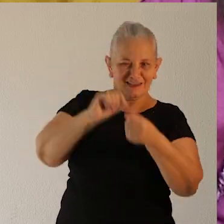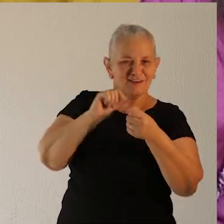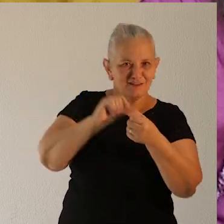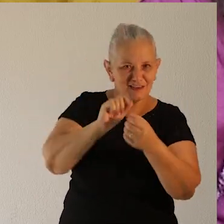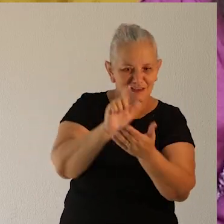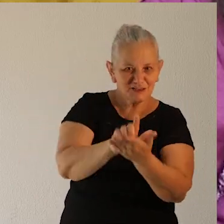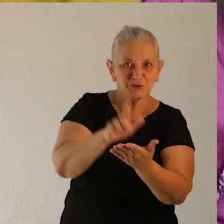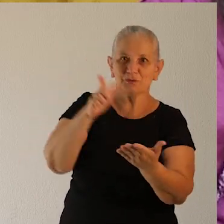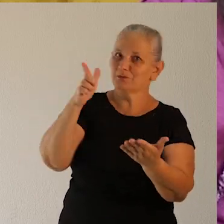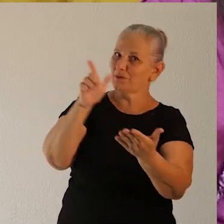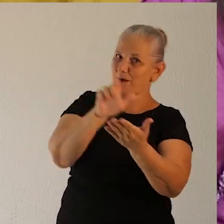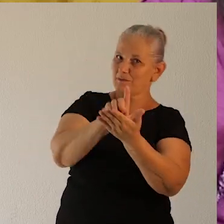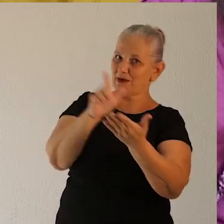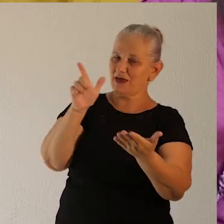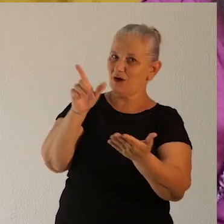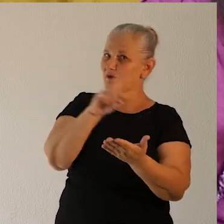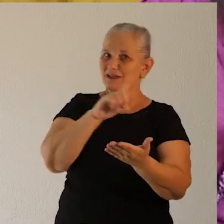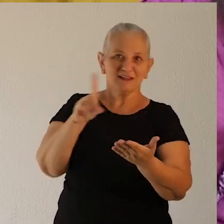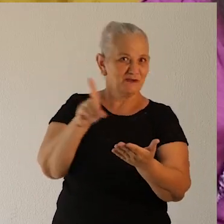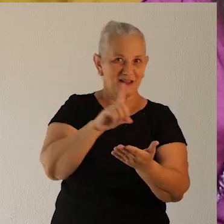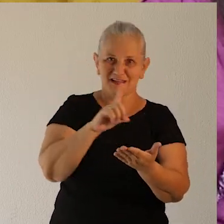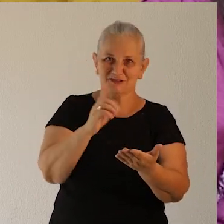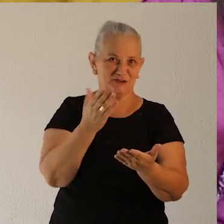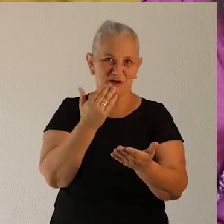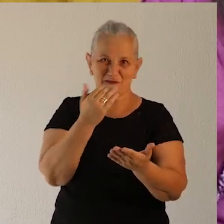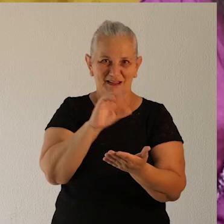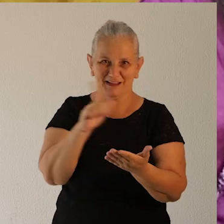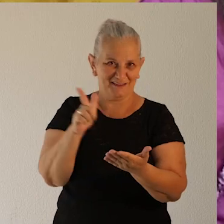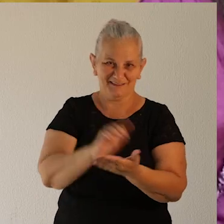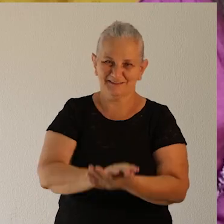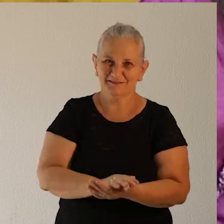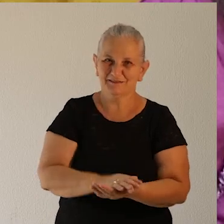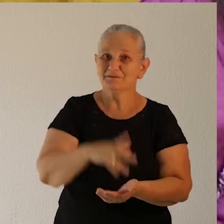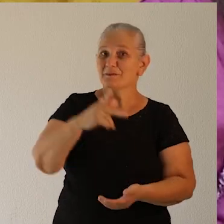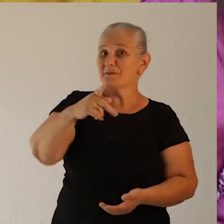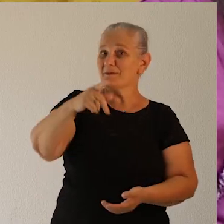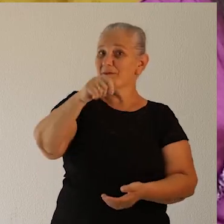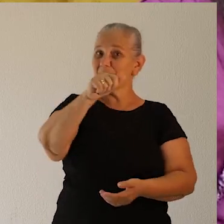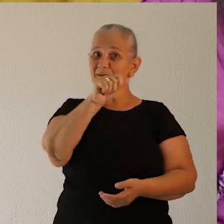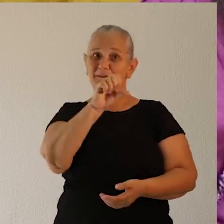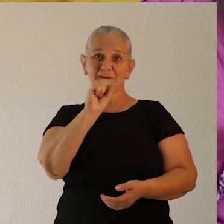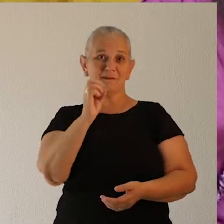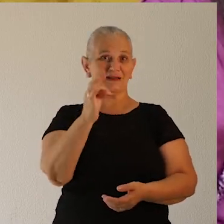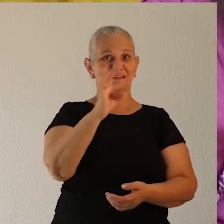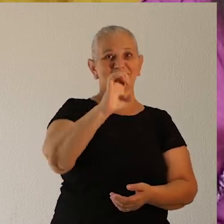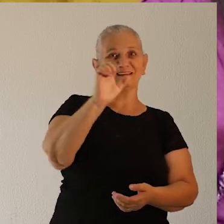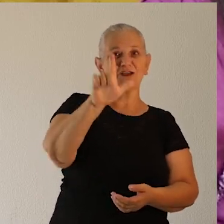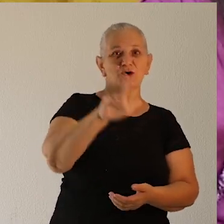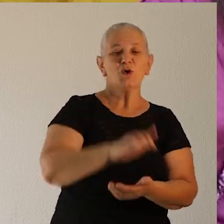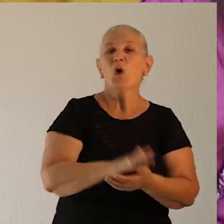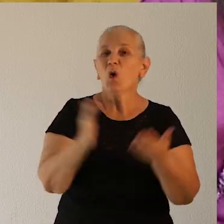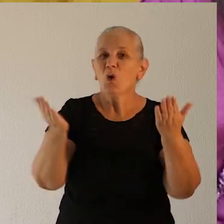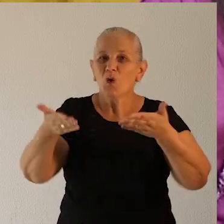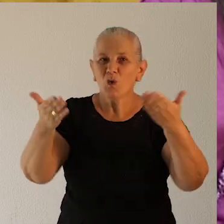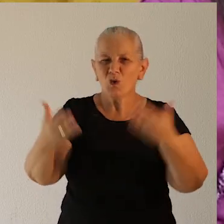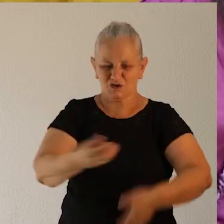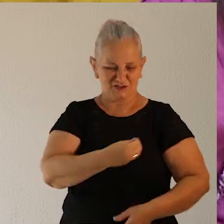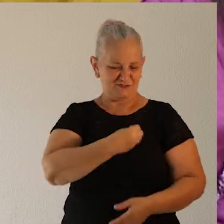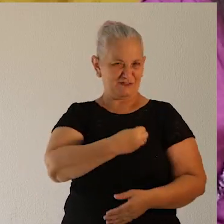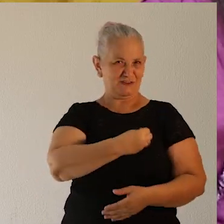e não o pastel. Que bom hoje vivemos nos